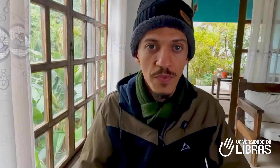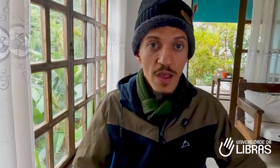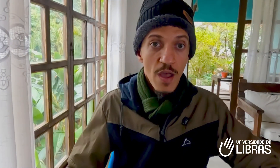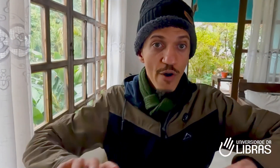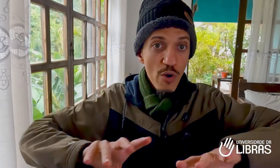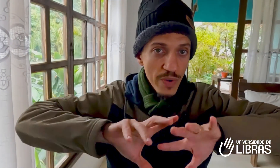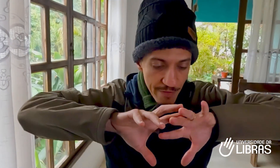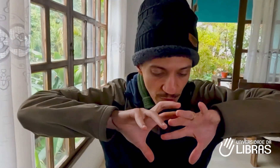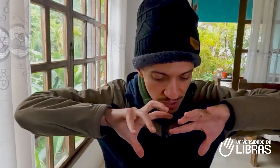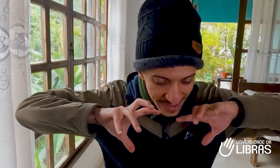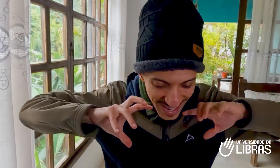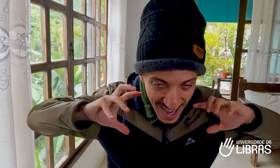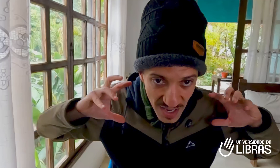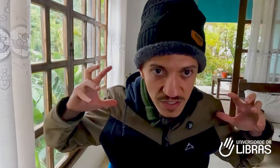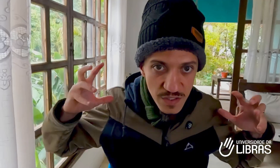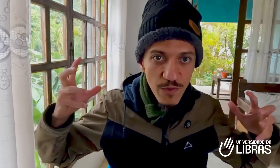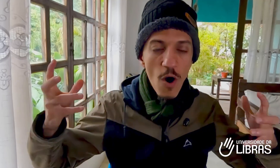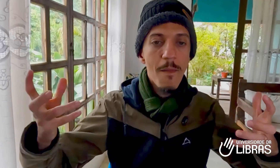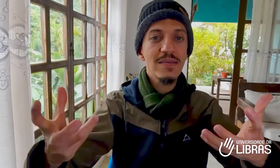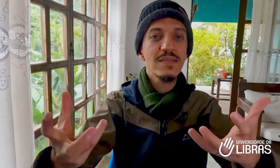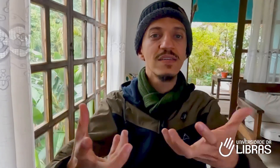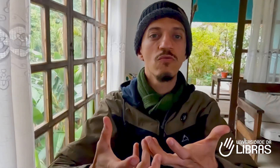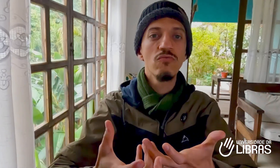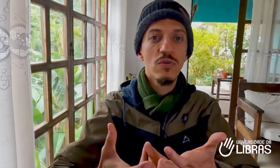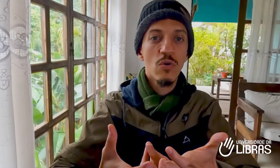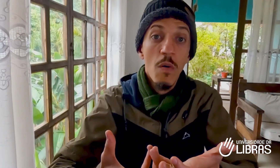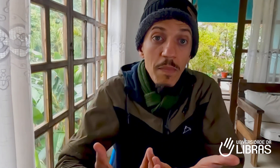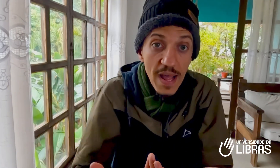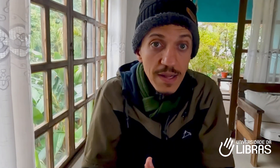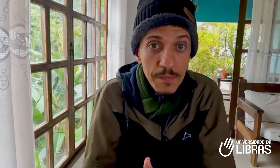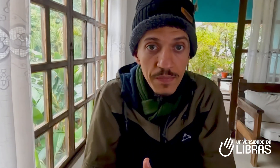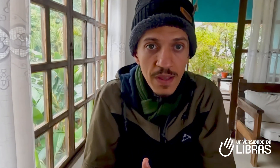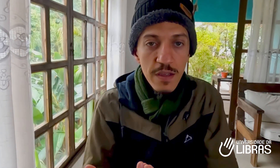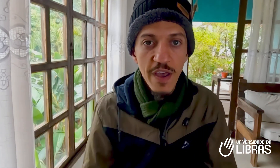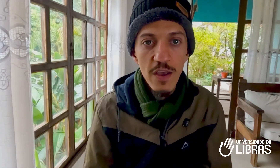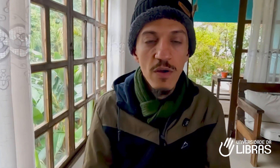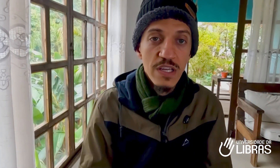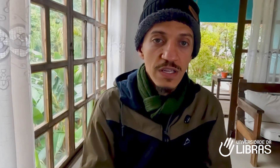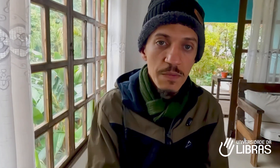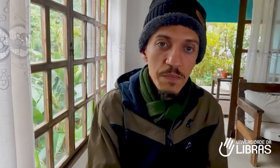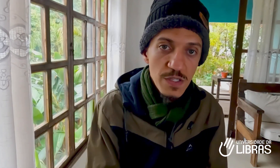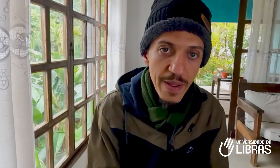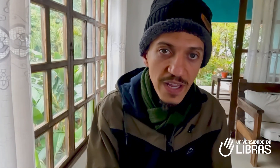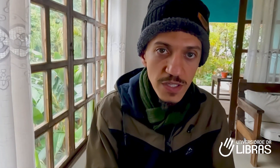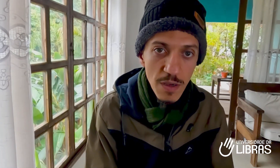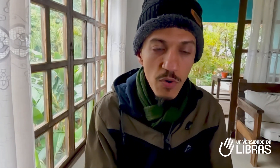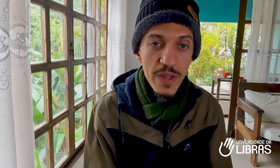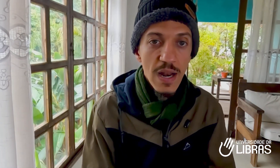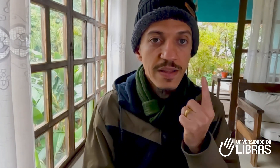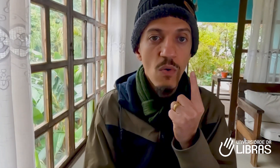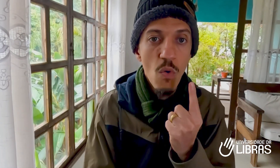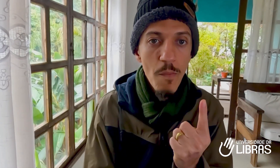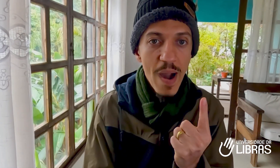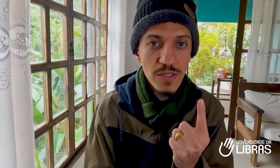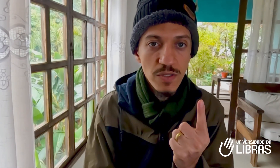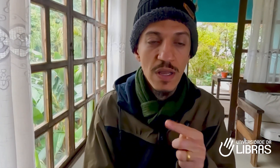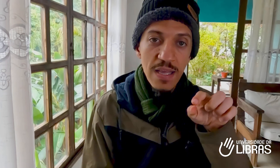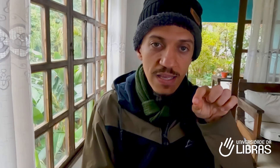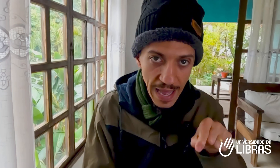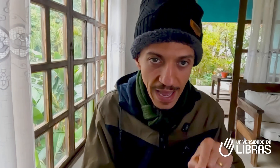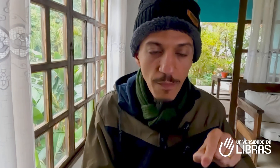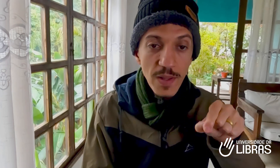seja, foi um nível de transformação completa que veio simplesmente porque ela deu um